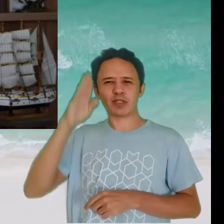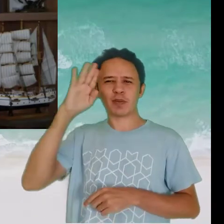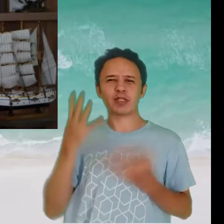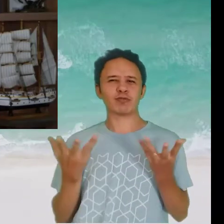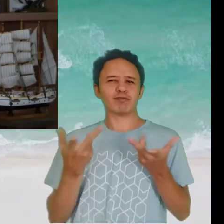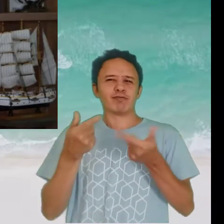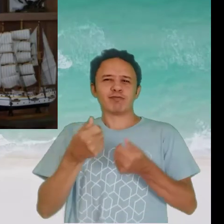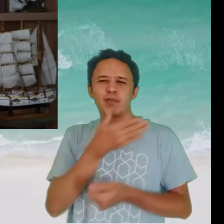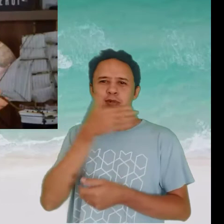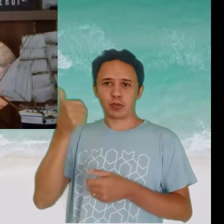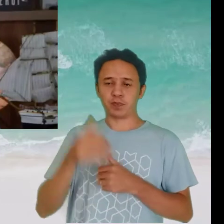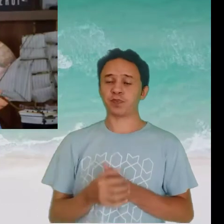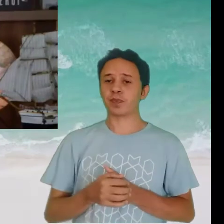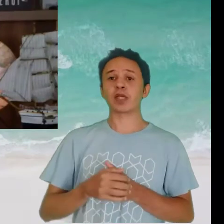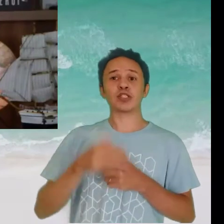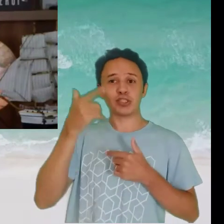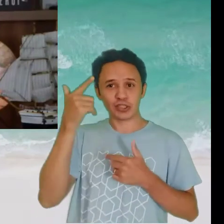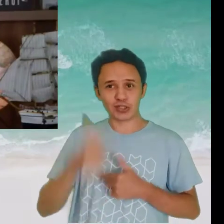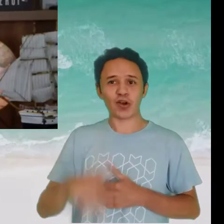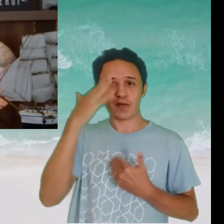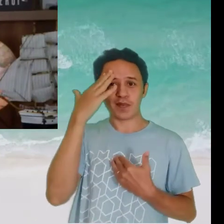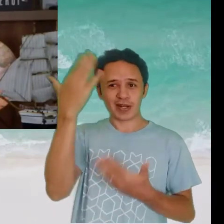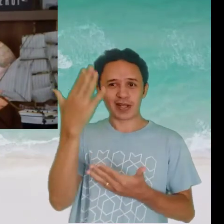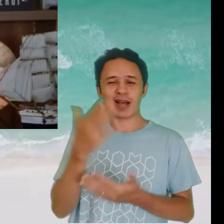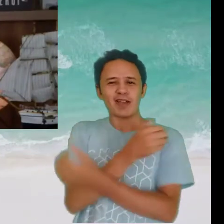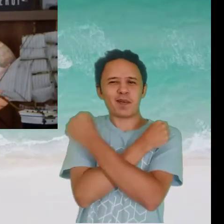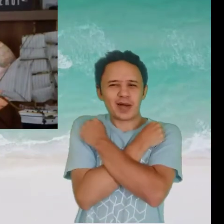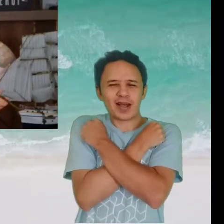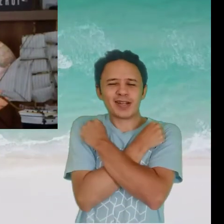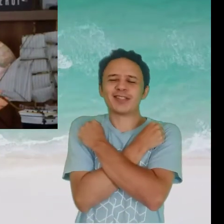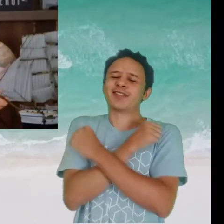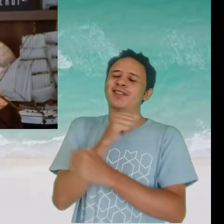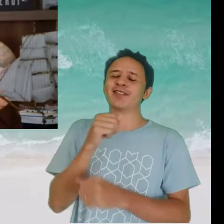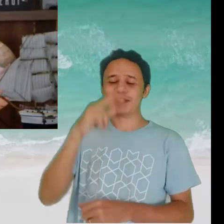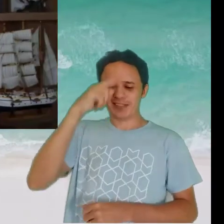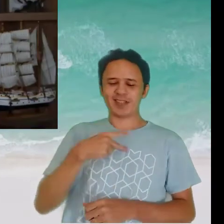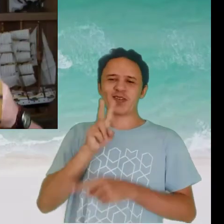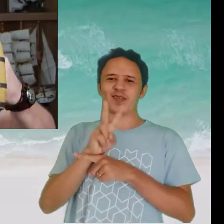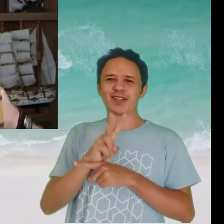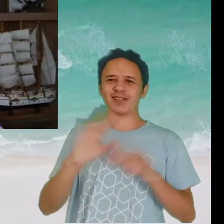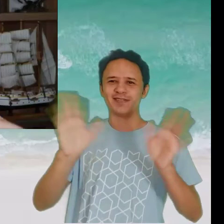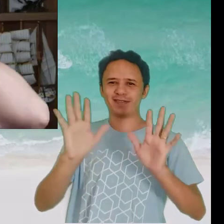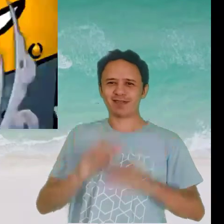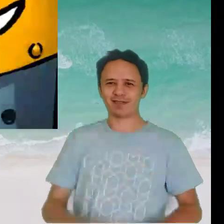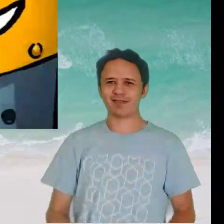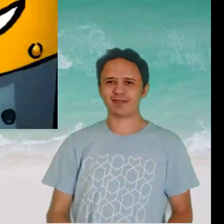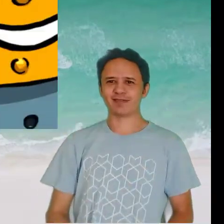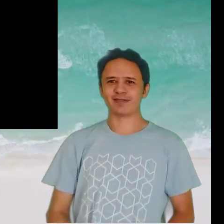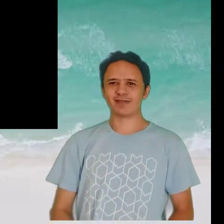com a maior qualidade possível. Então, de novo, muito obrigado por tudo, um grande abraço, se cuida e adeus!